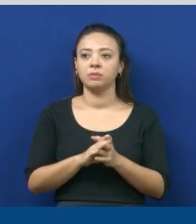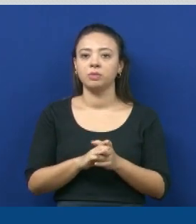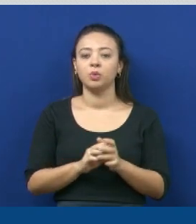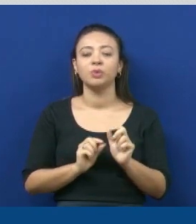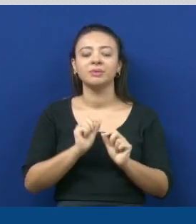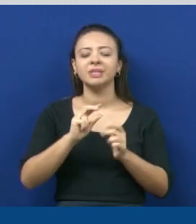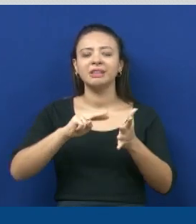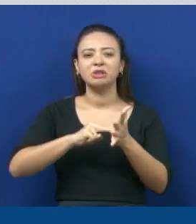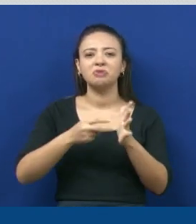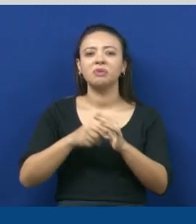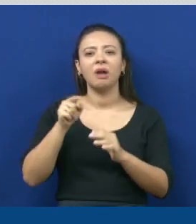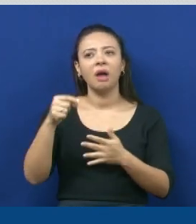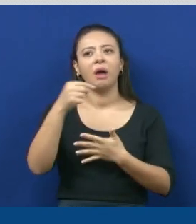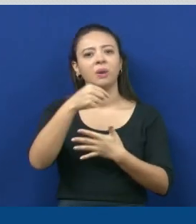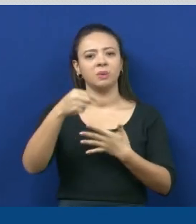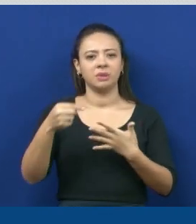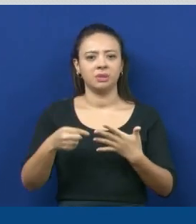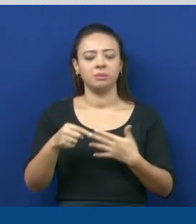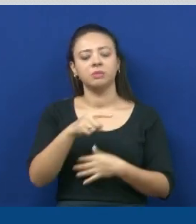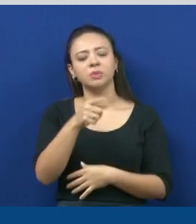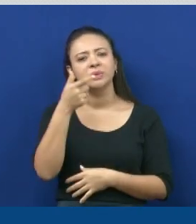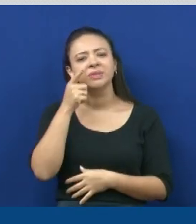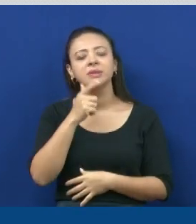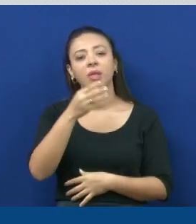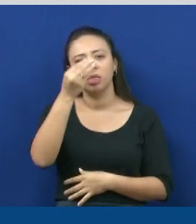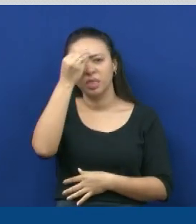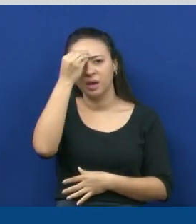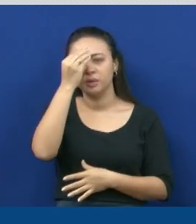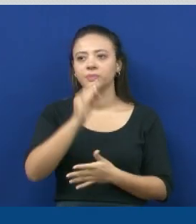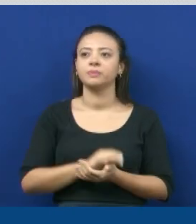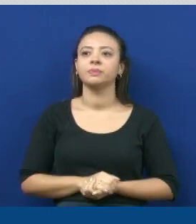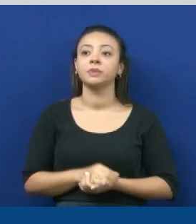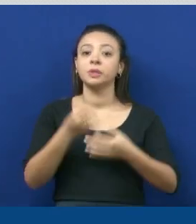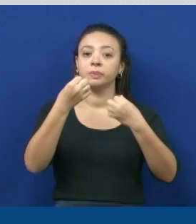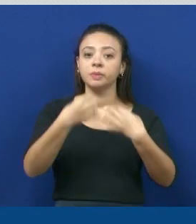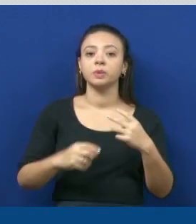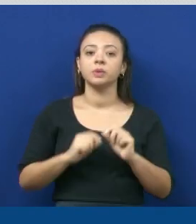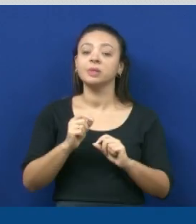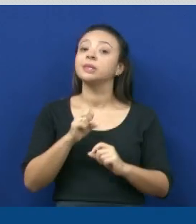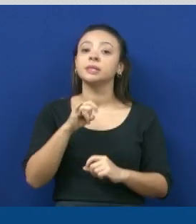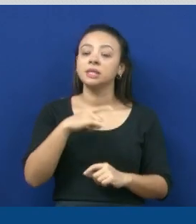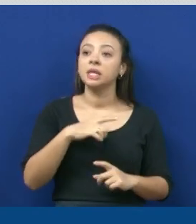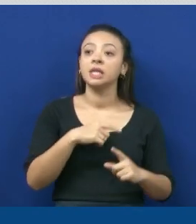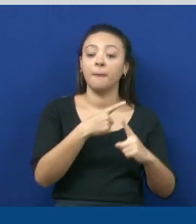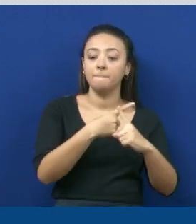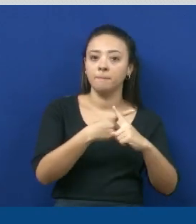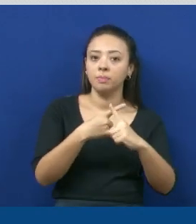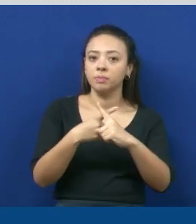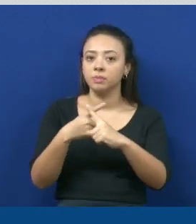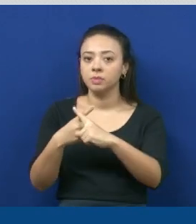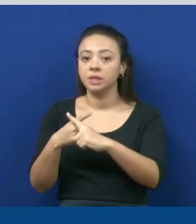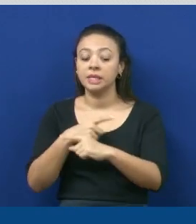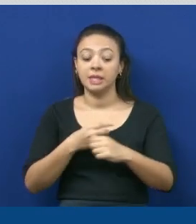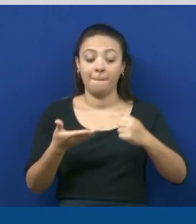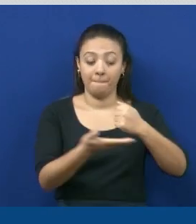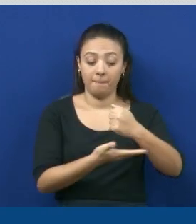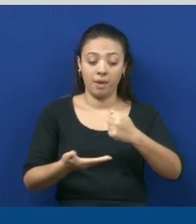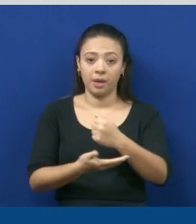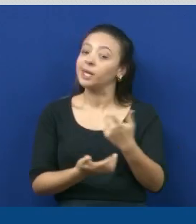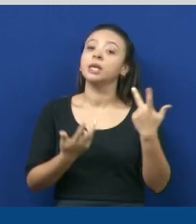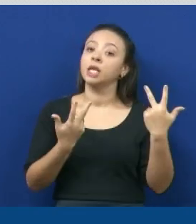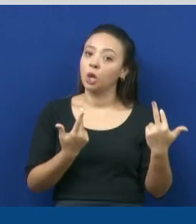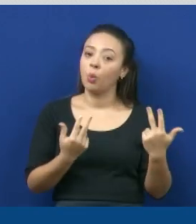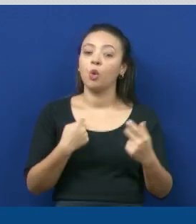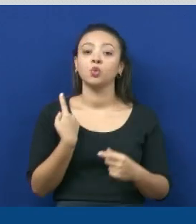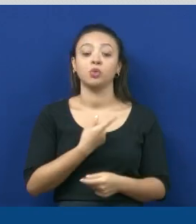diz essa propriedade para que você não esqueça. Diz que na multiplicação de potências de bases iguais,